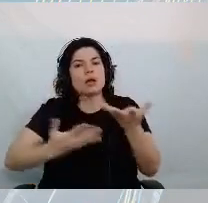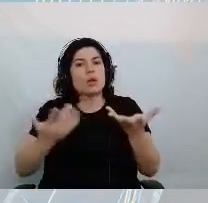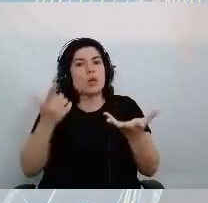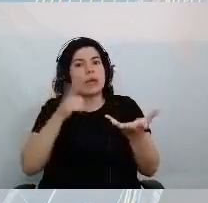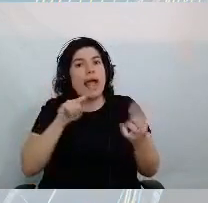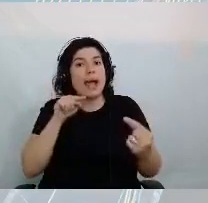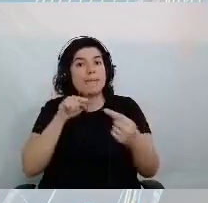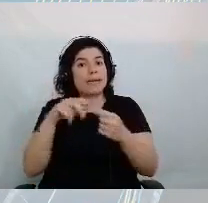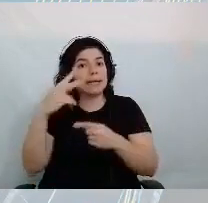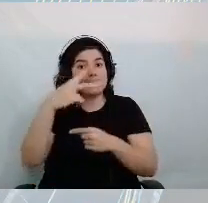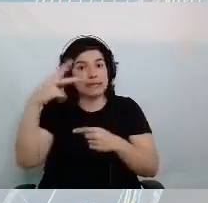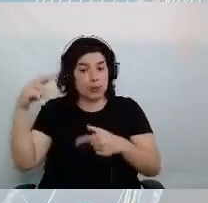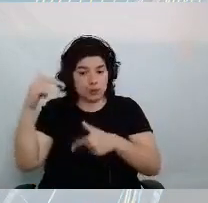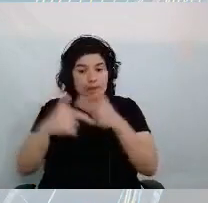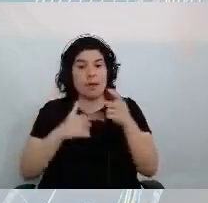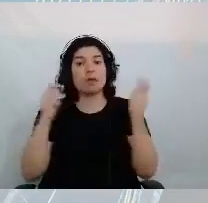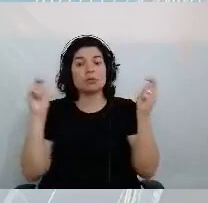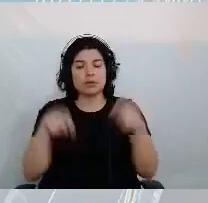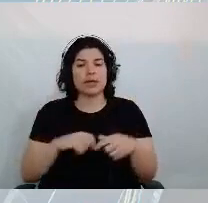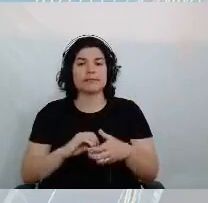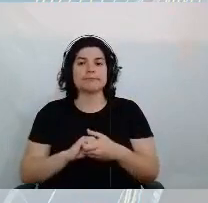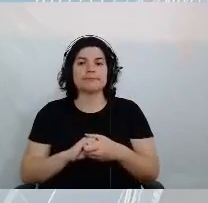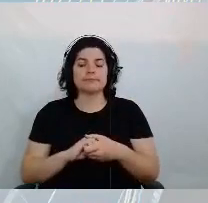dia de vocês.